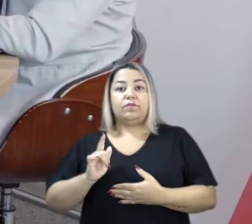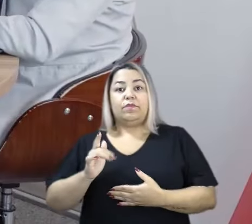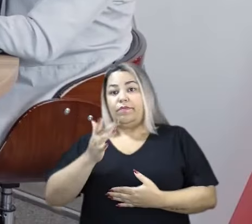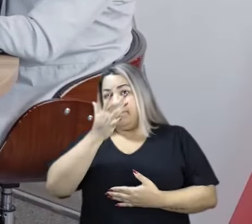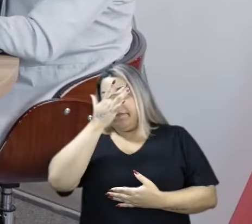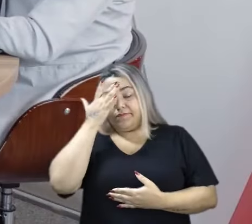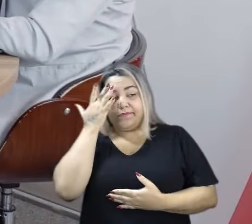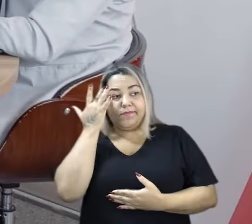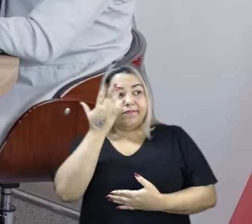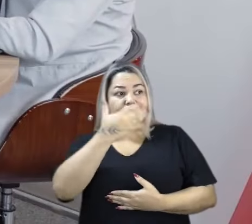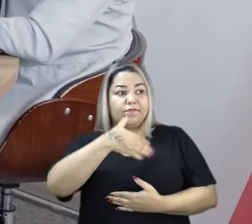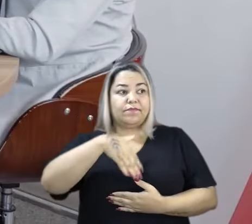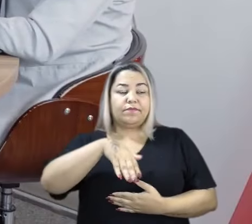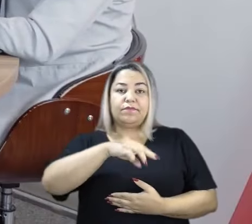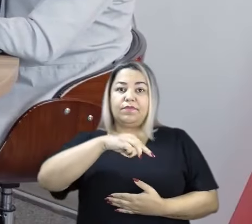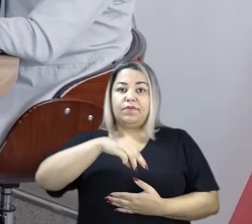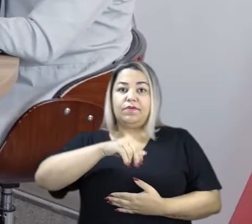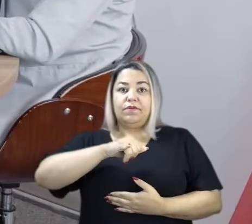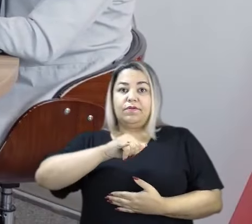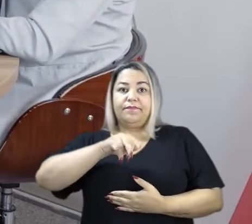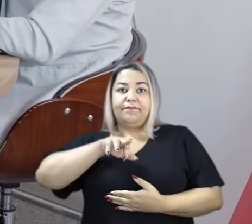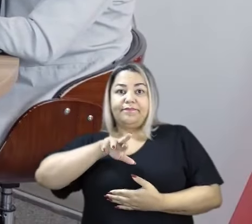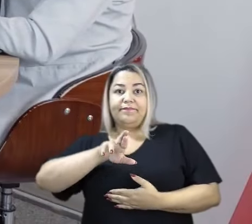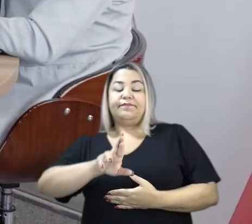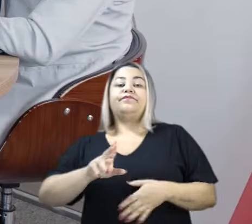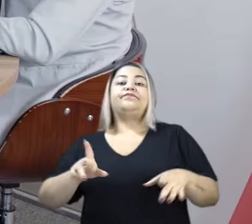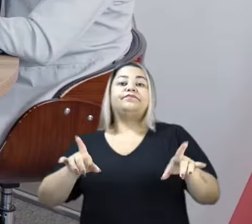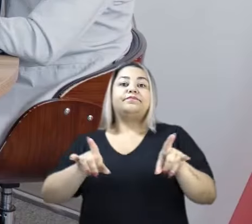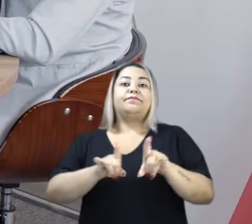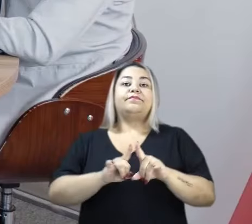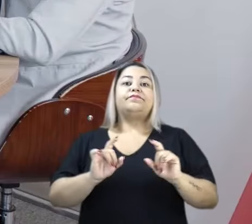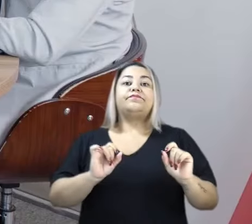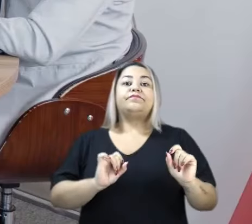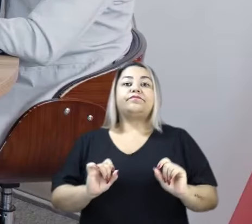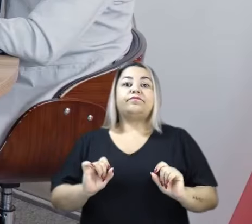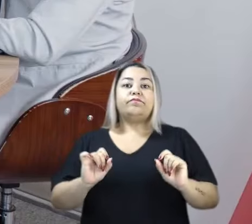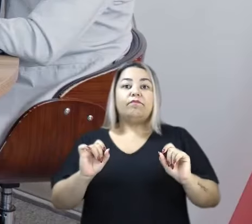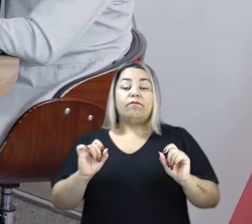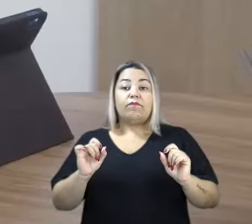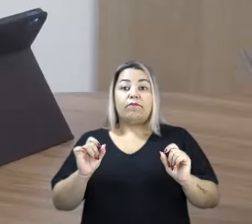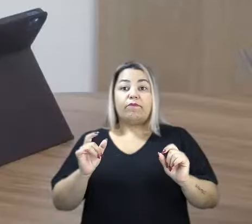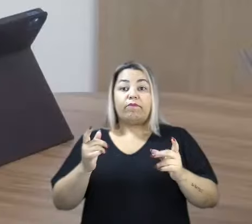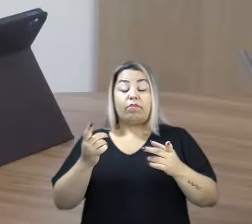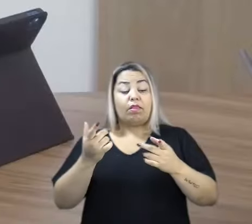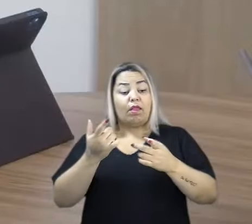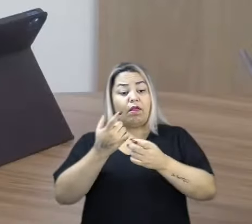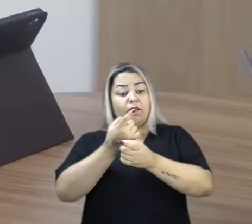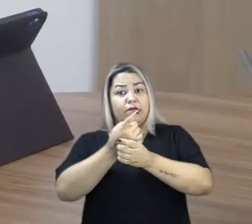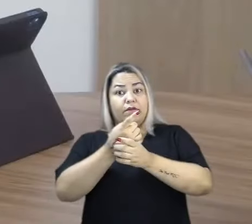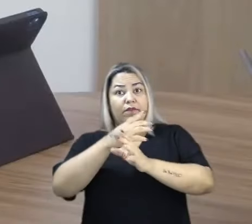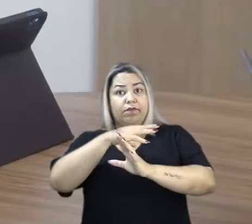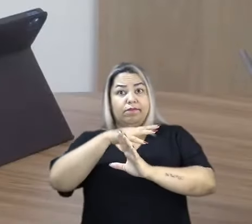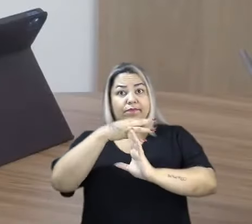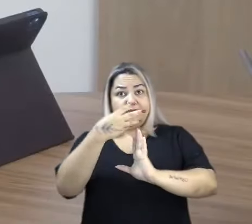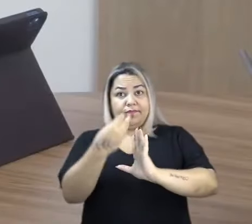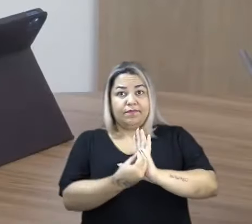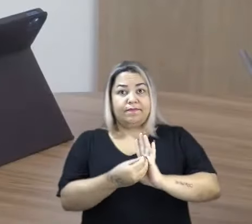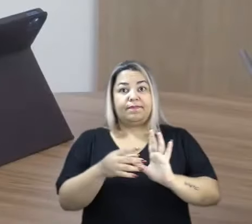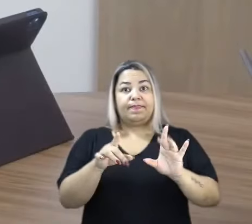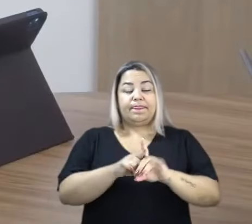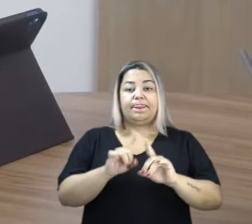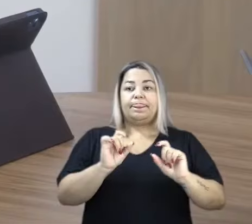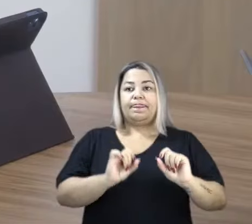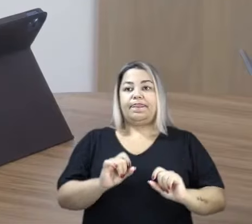em que o MIR tem atuado constantemente na pauta quilombola. Então, eu acredito que até o final do ano, né, até o final